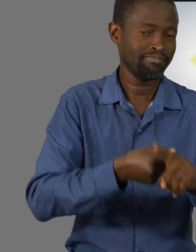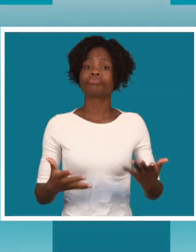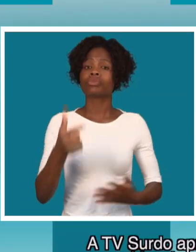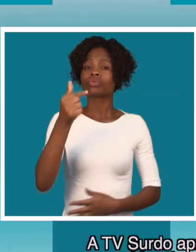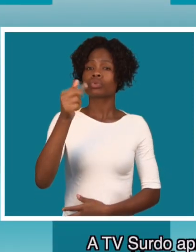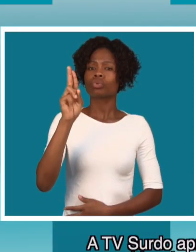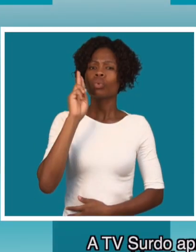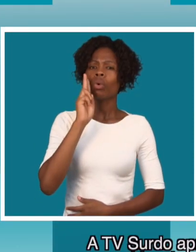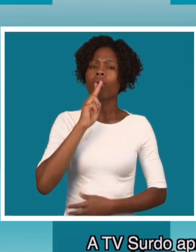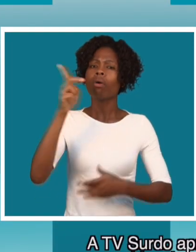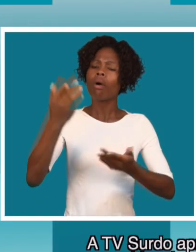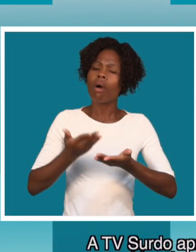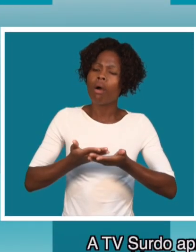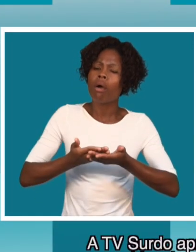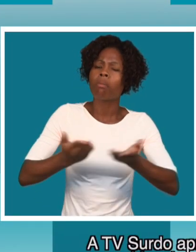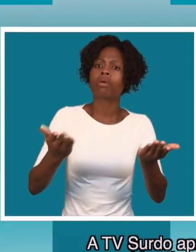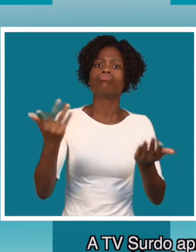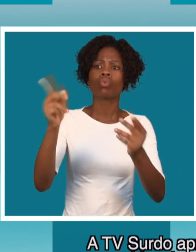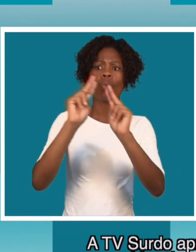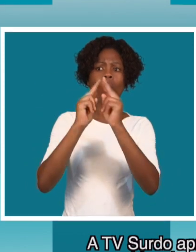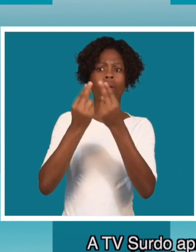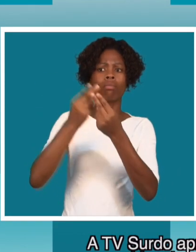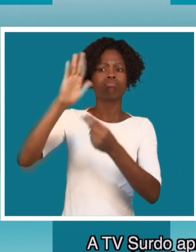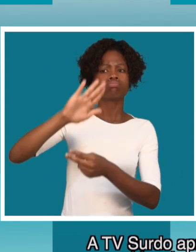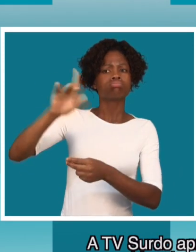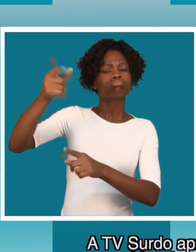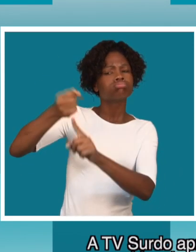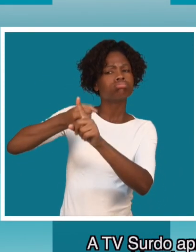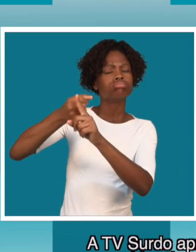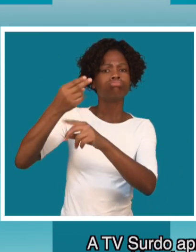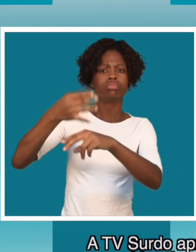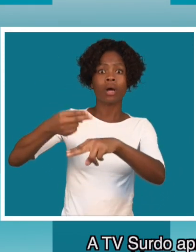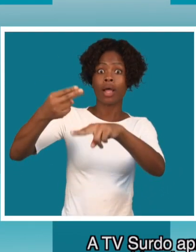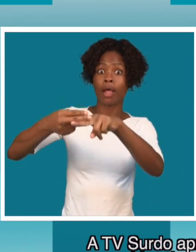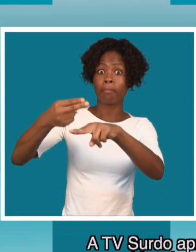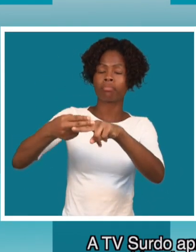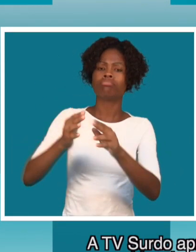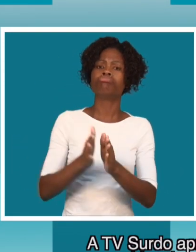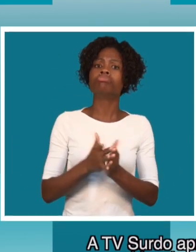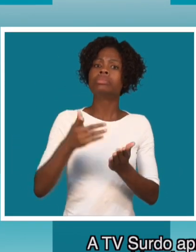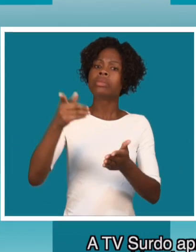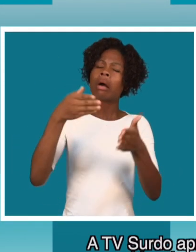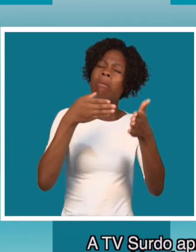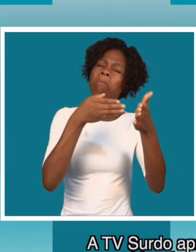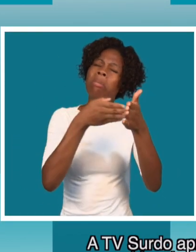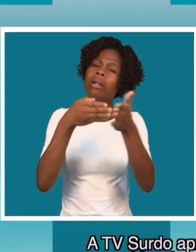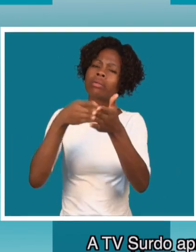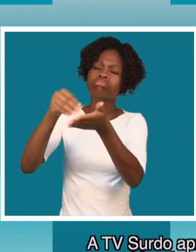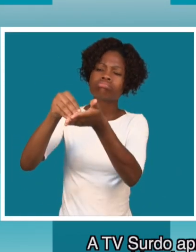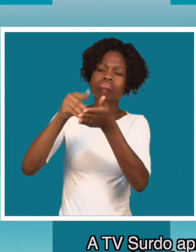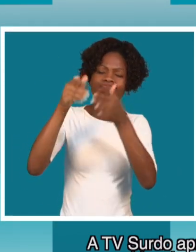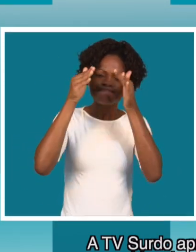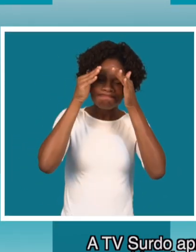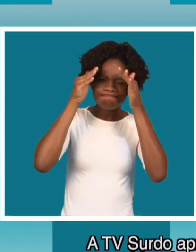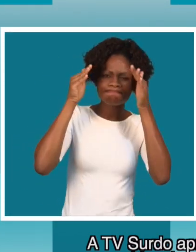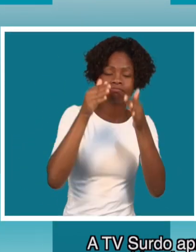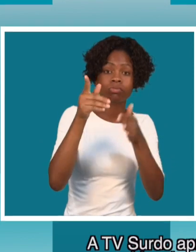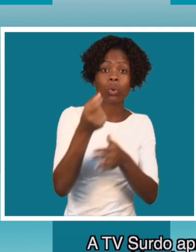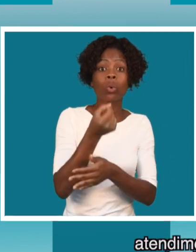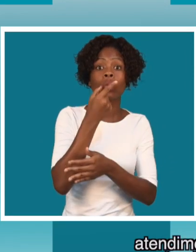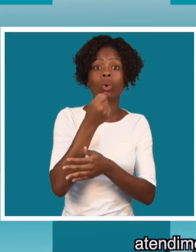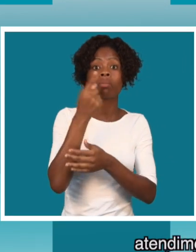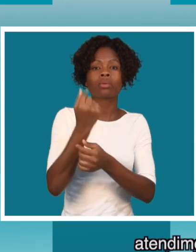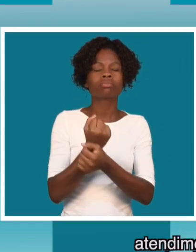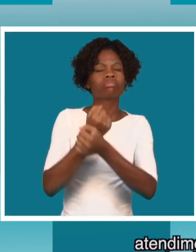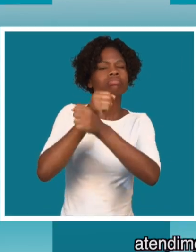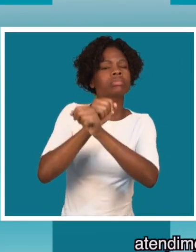A TV Surdo apresentou ao CNCS um estudo que evidencia as lacunas existentes no acesso,